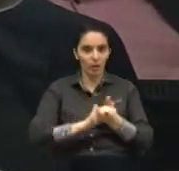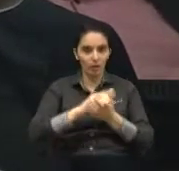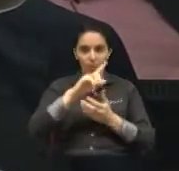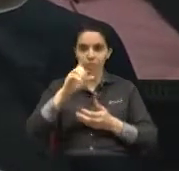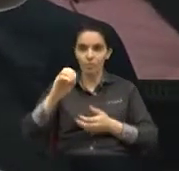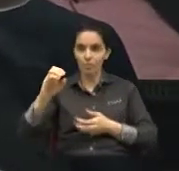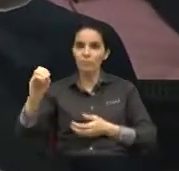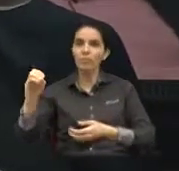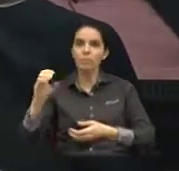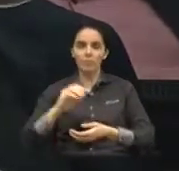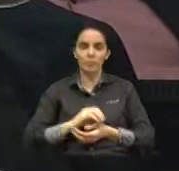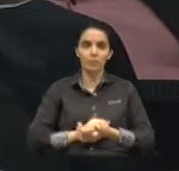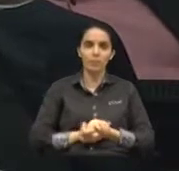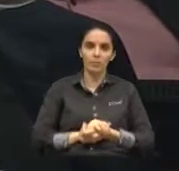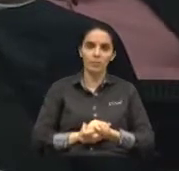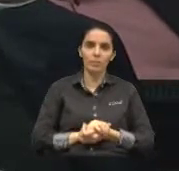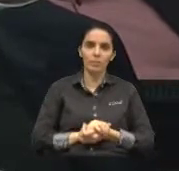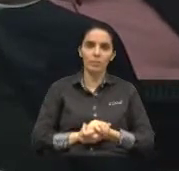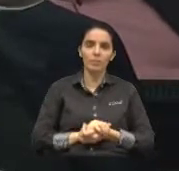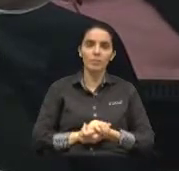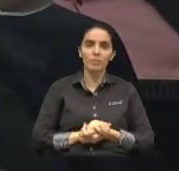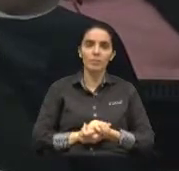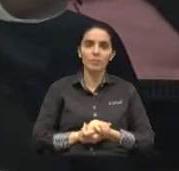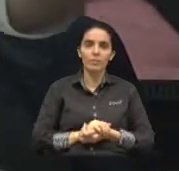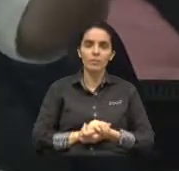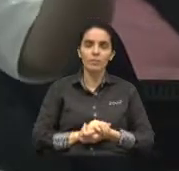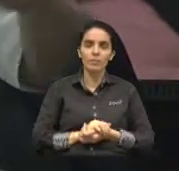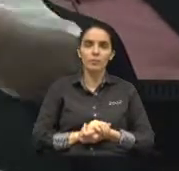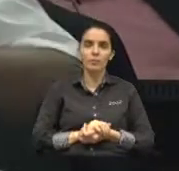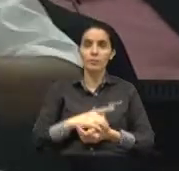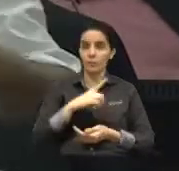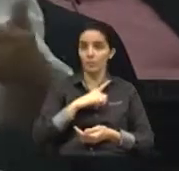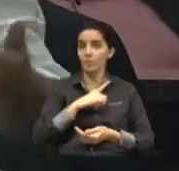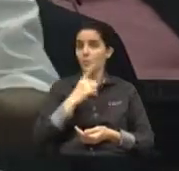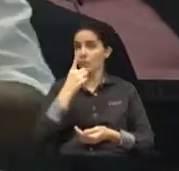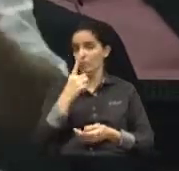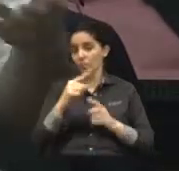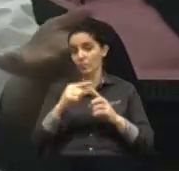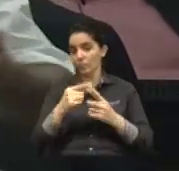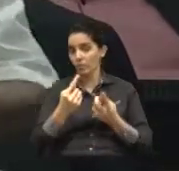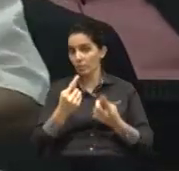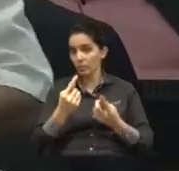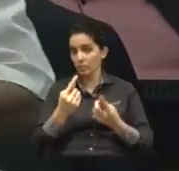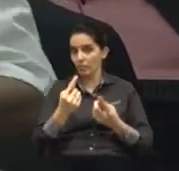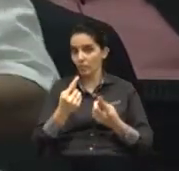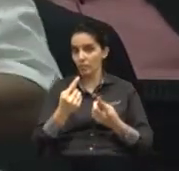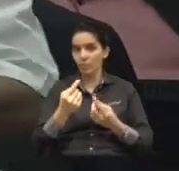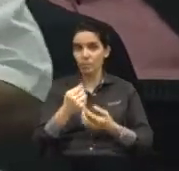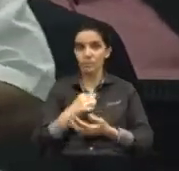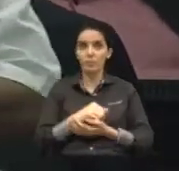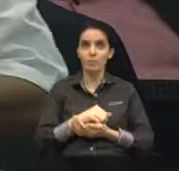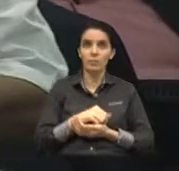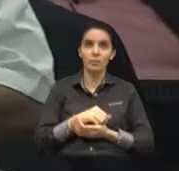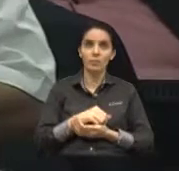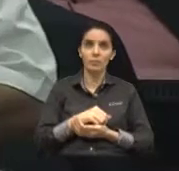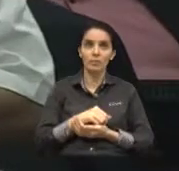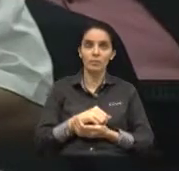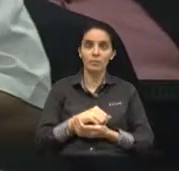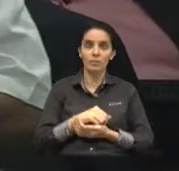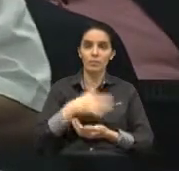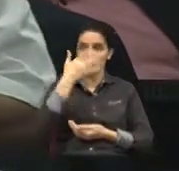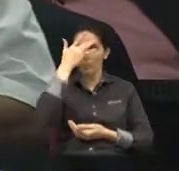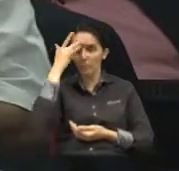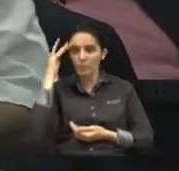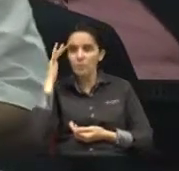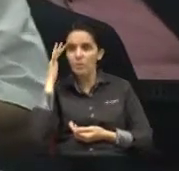academia, e lá também tem um. Só que eu não sei se lá tem uma pessoa na piscina do zoológico, não é? Se